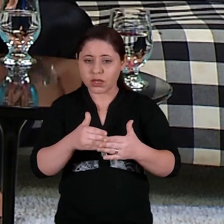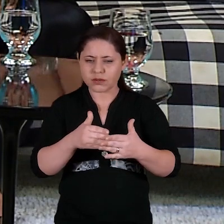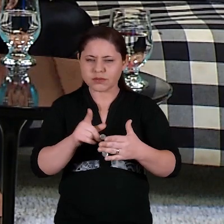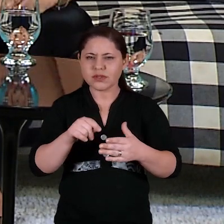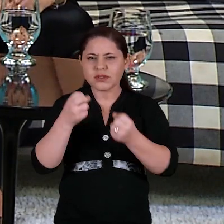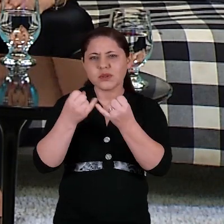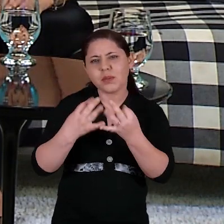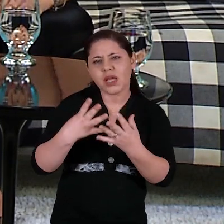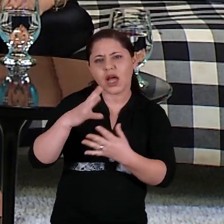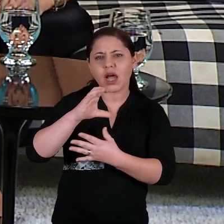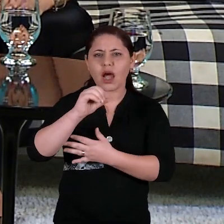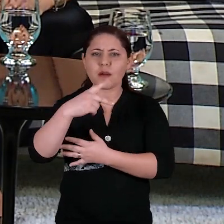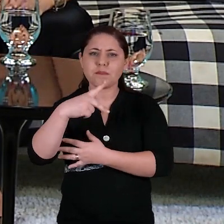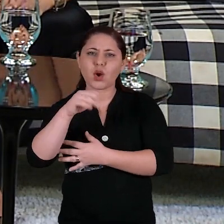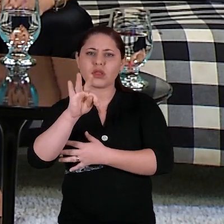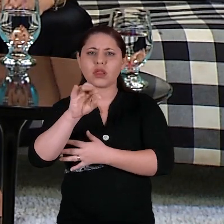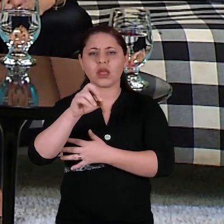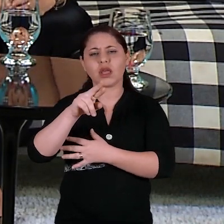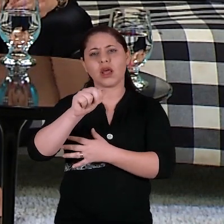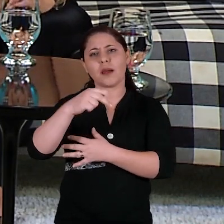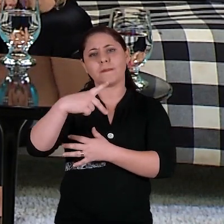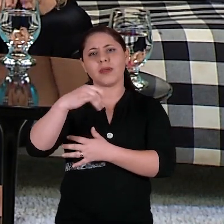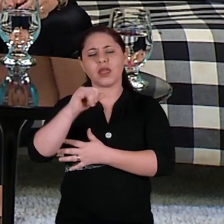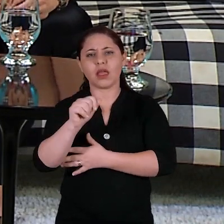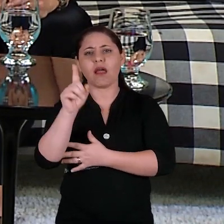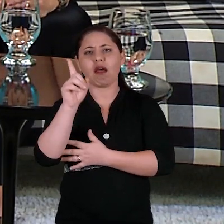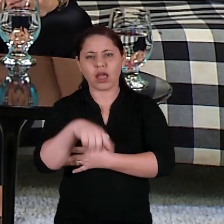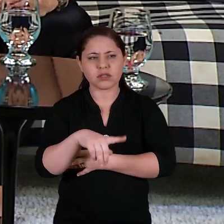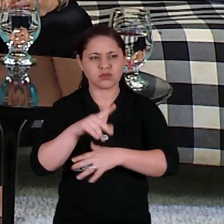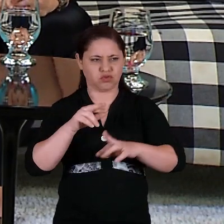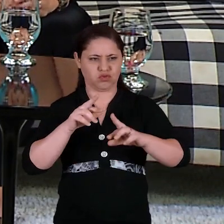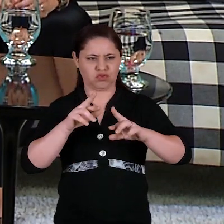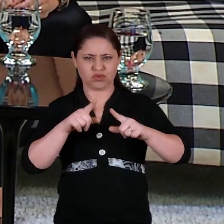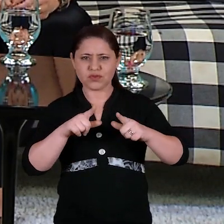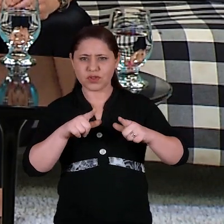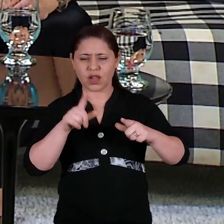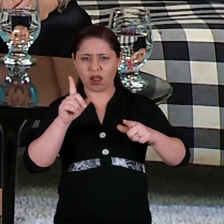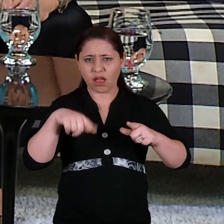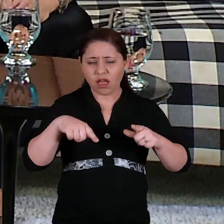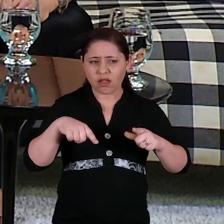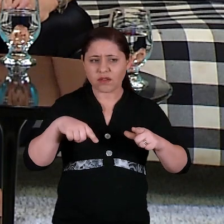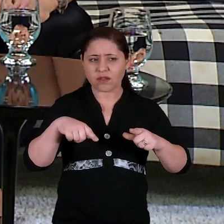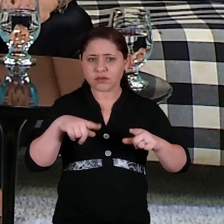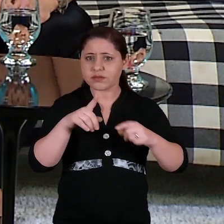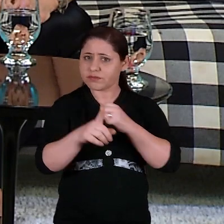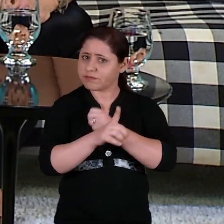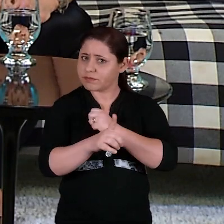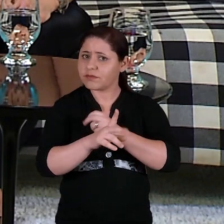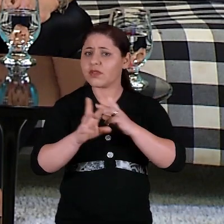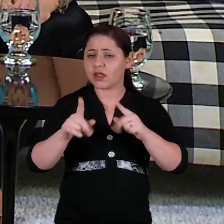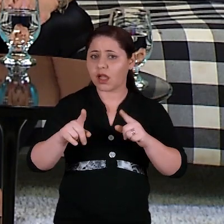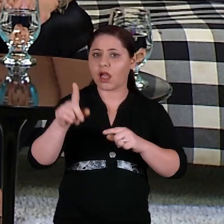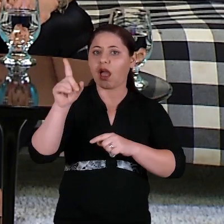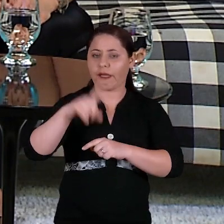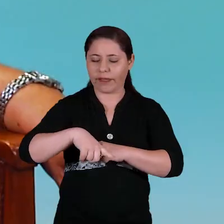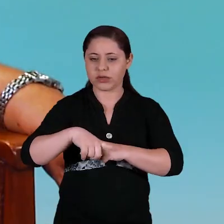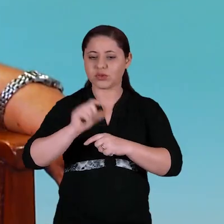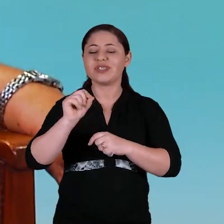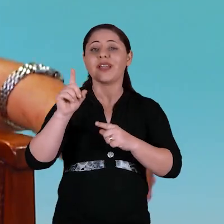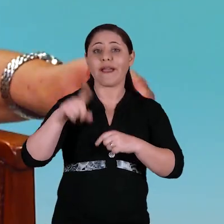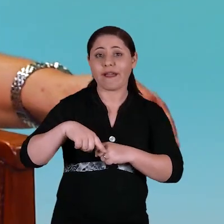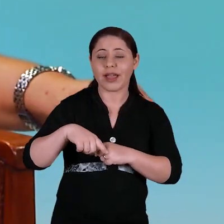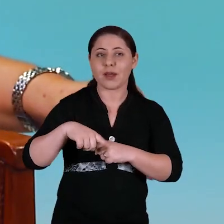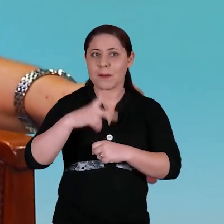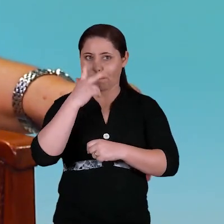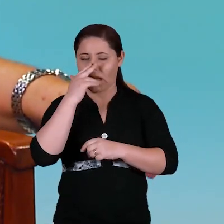capoterapia, explica pra gente. Ai, gente. É uma terapia diferente? Na verdade, assim, seria uma capoeira.